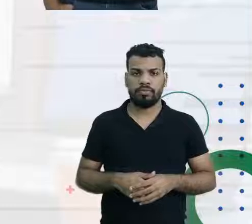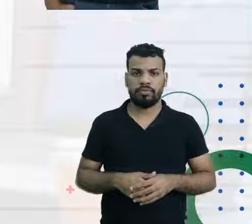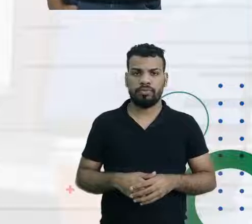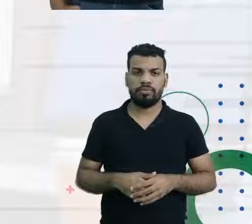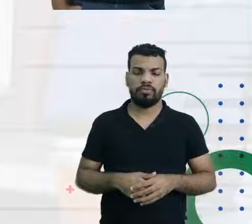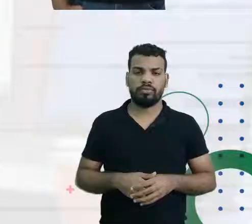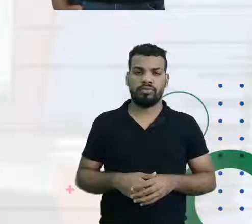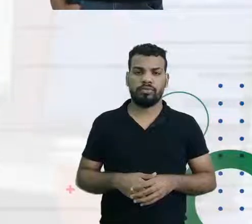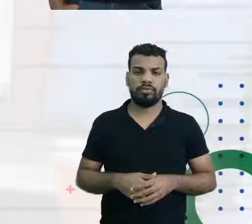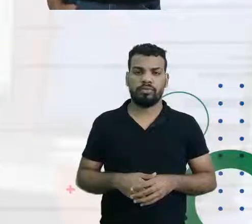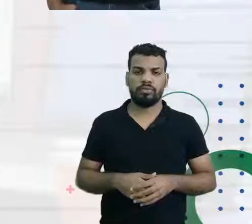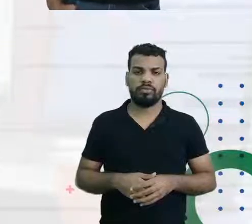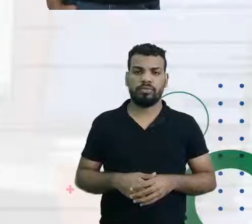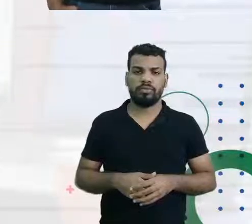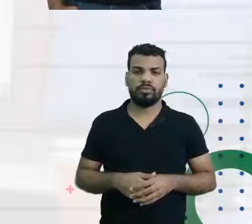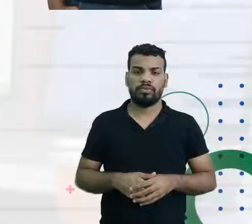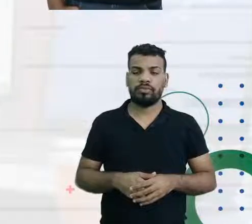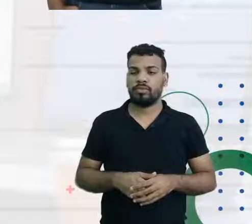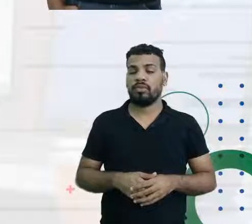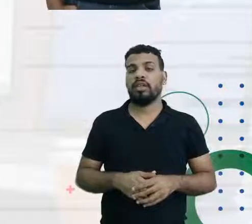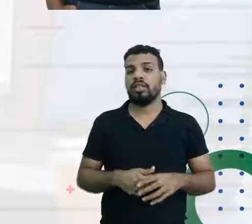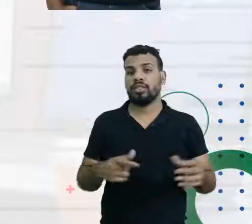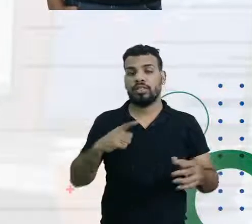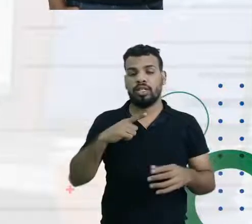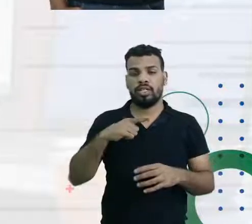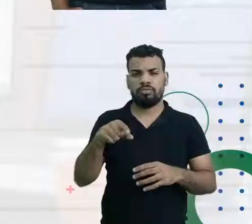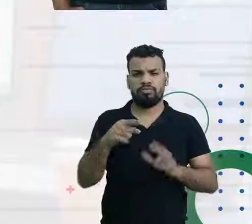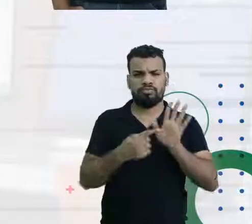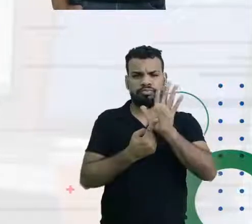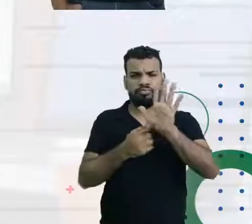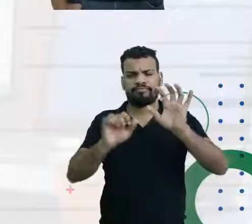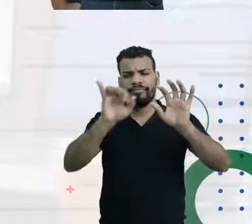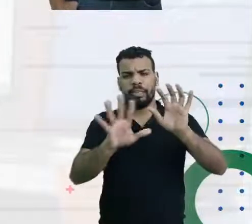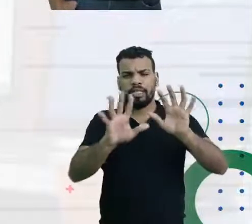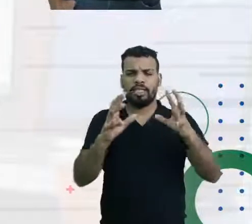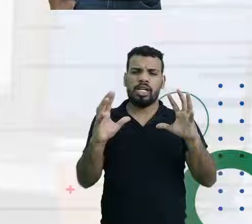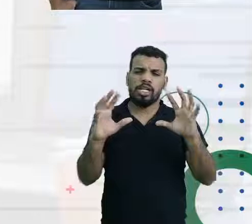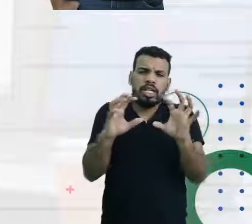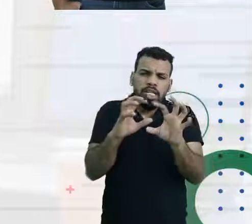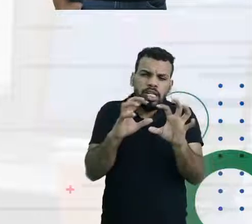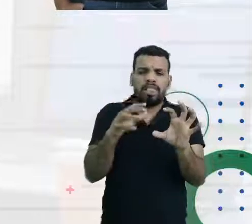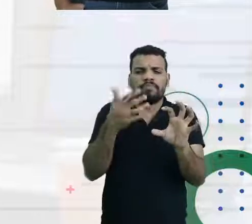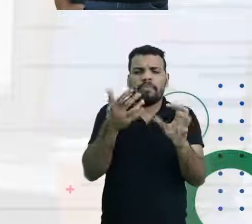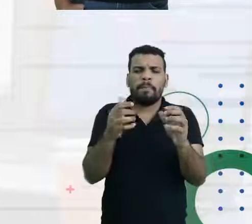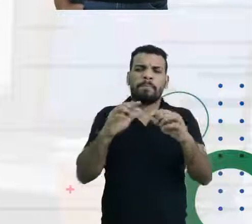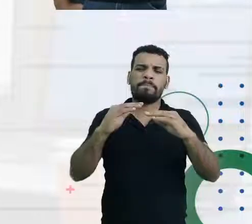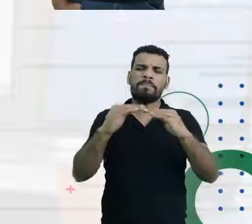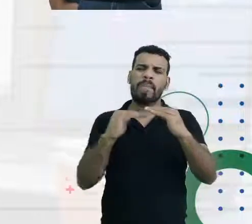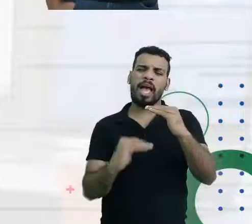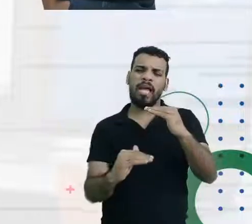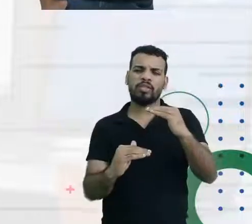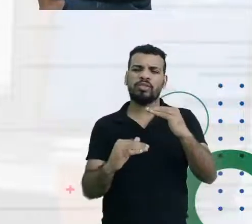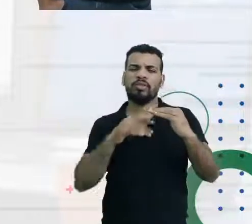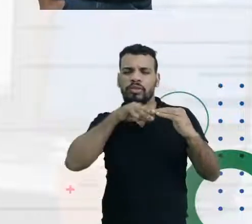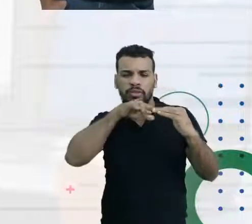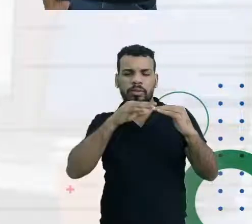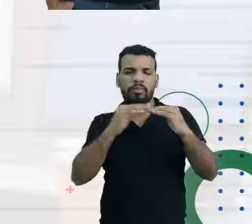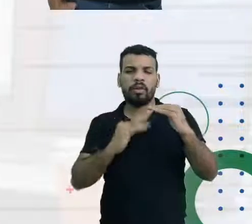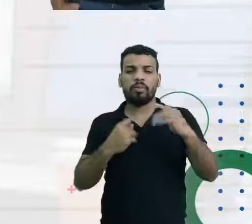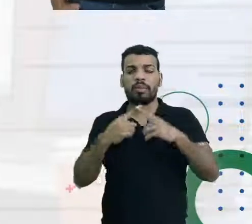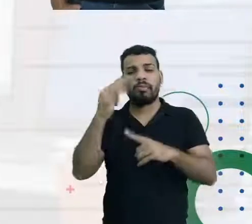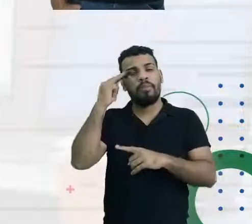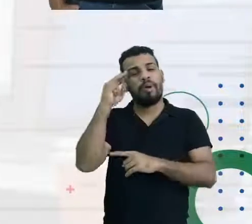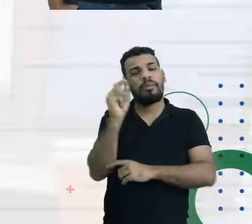é uma vantagem, é que a resolução é por natureza baixa, já que ela foi criada para consoles com